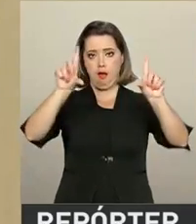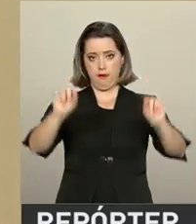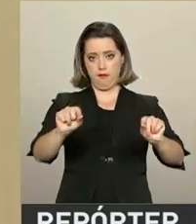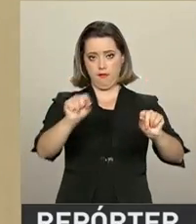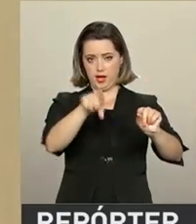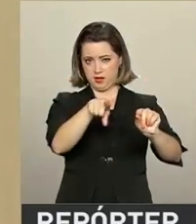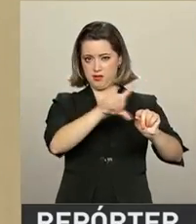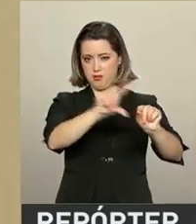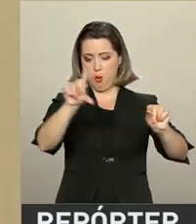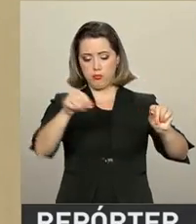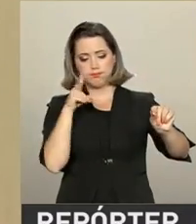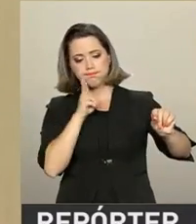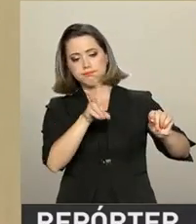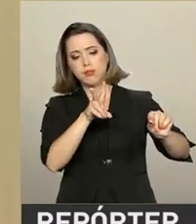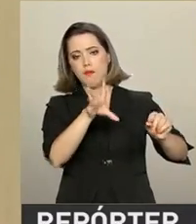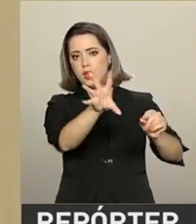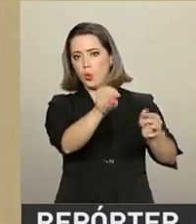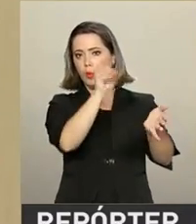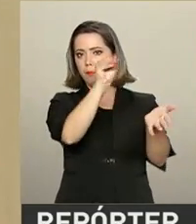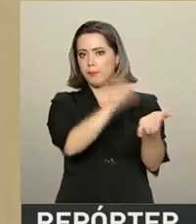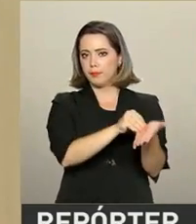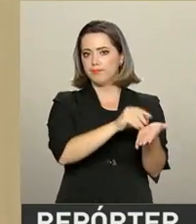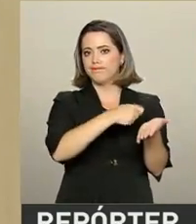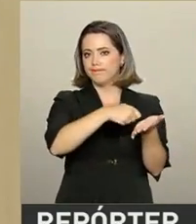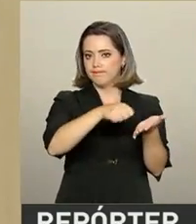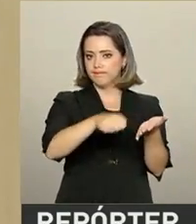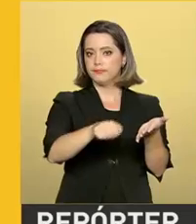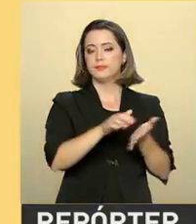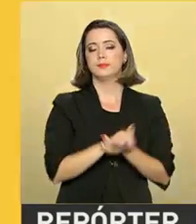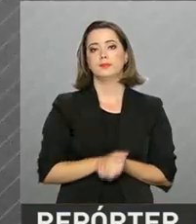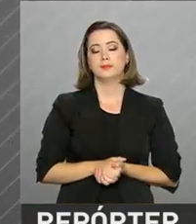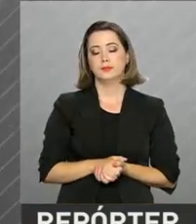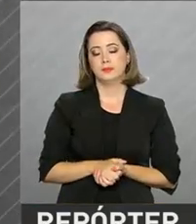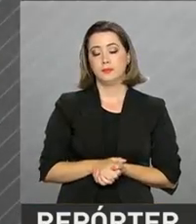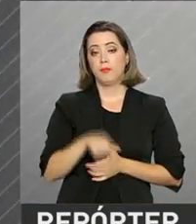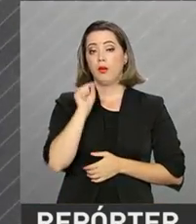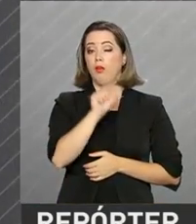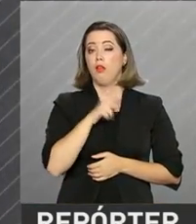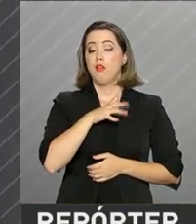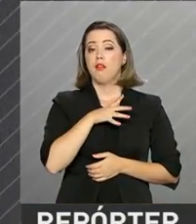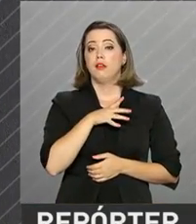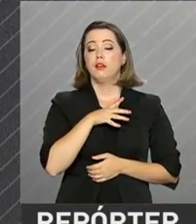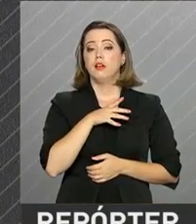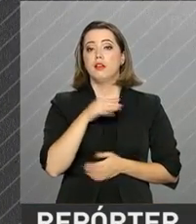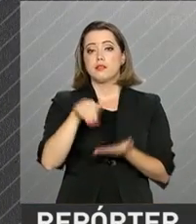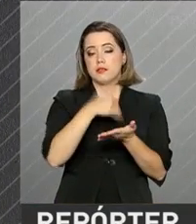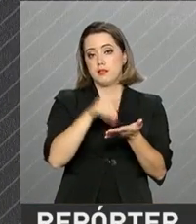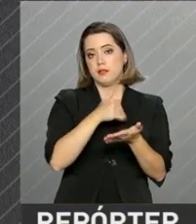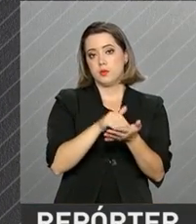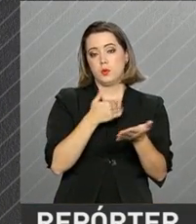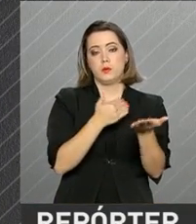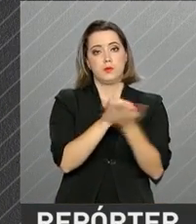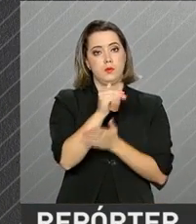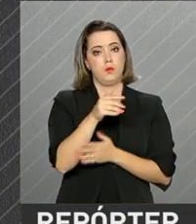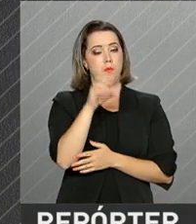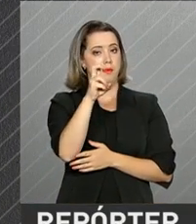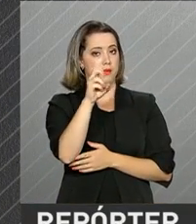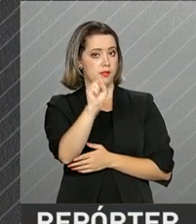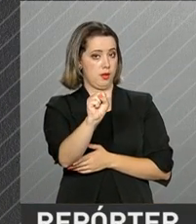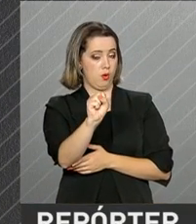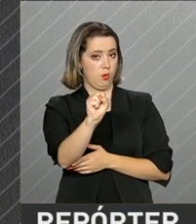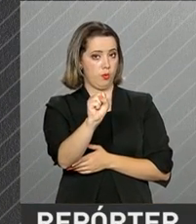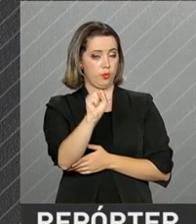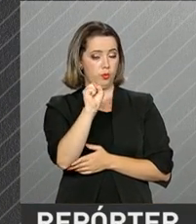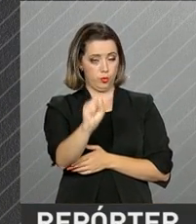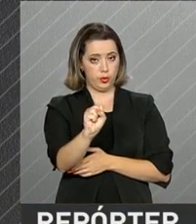segurança no no do caderno para o cartão de resposta as inscrições para o Enem 2017 começam no dia 8 de